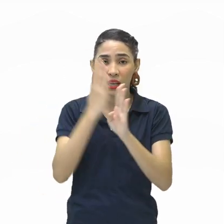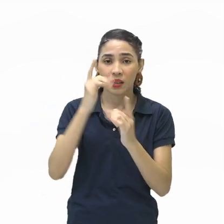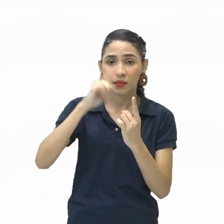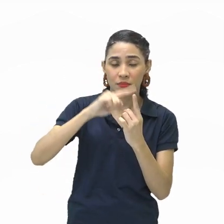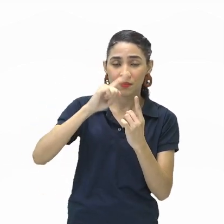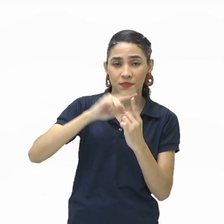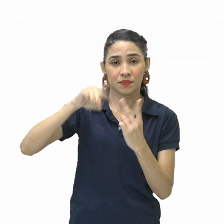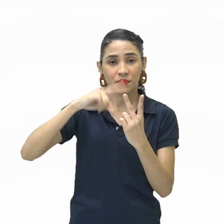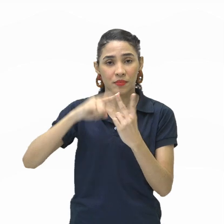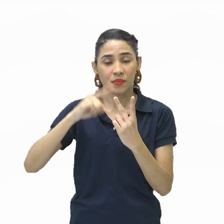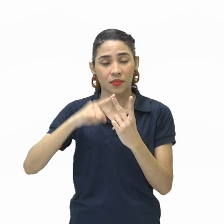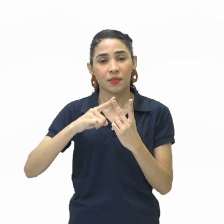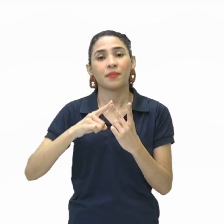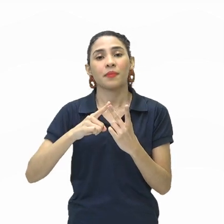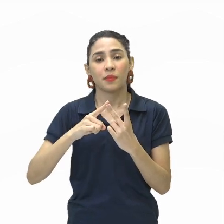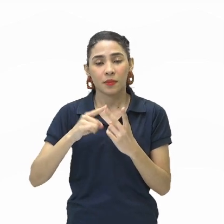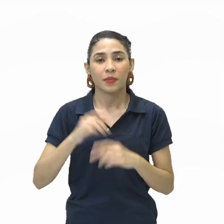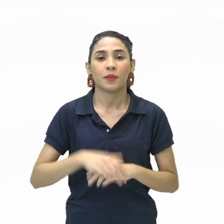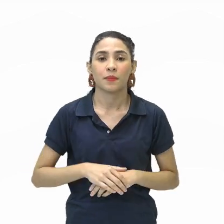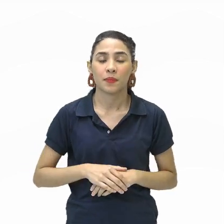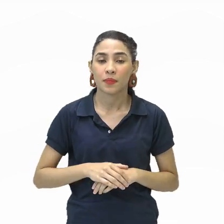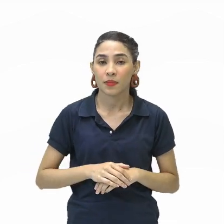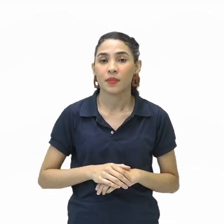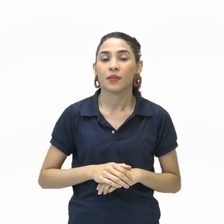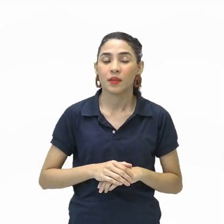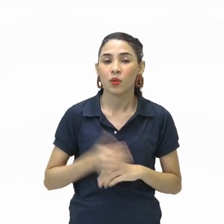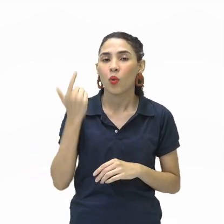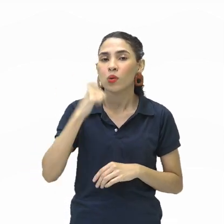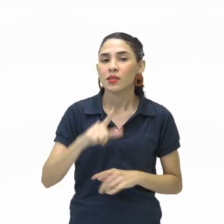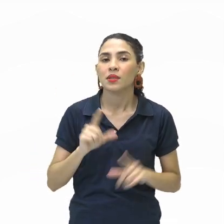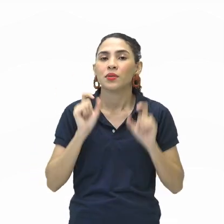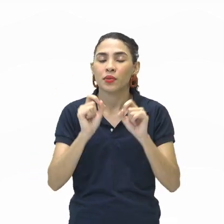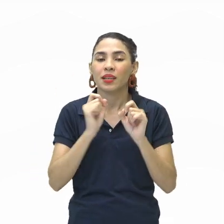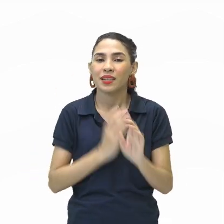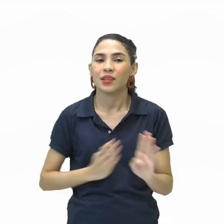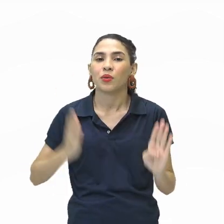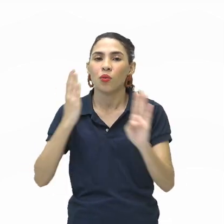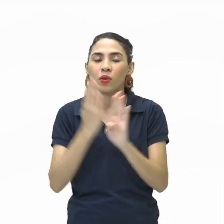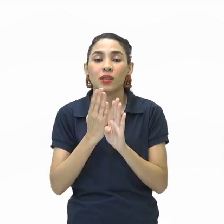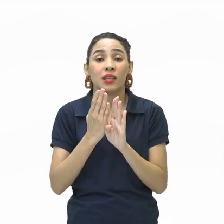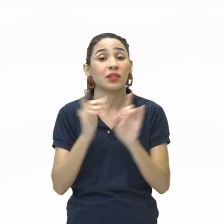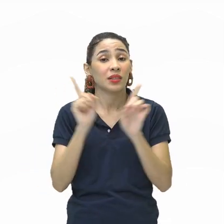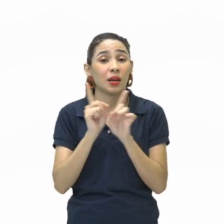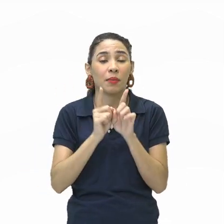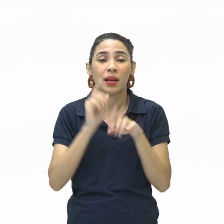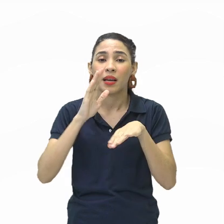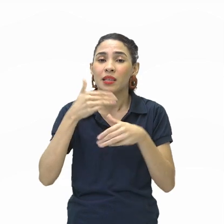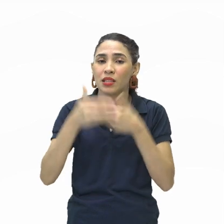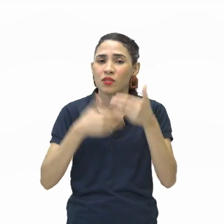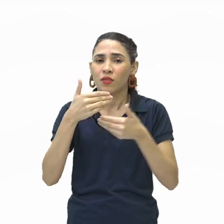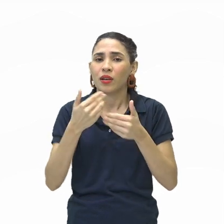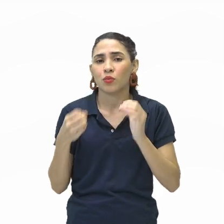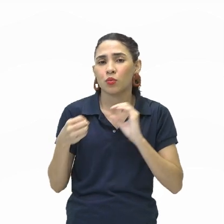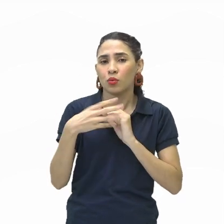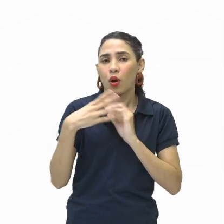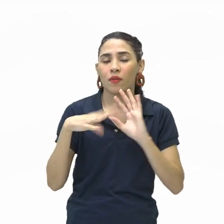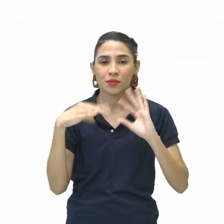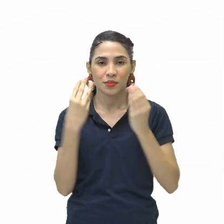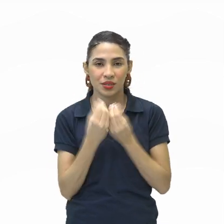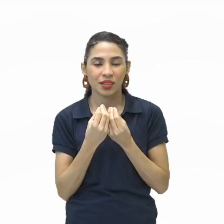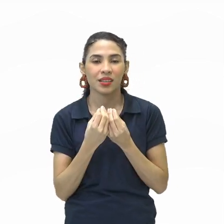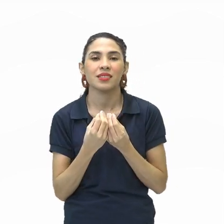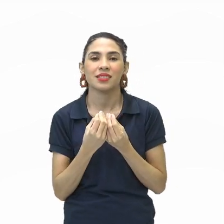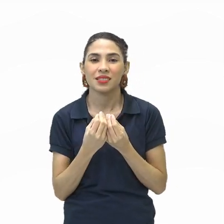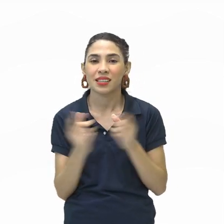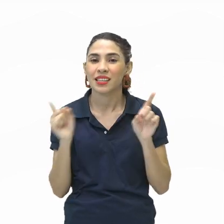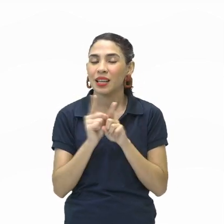longa-vida quanto a pedra filosofal, eles acabaram encontrando e desenvolvendo novas substâncias,